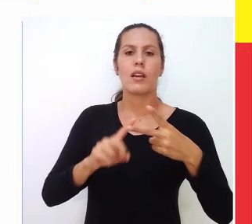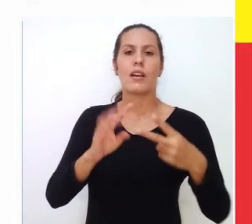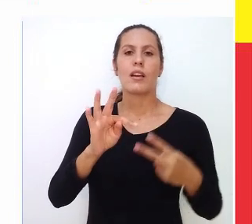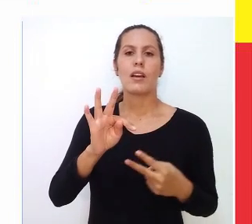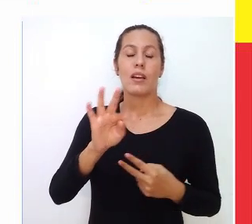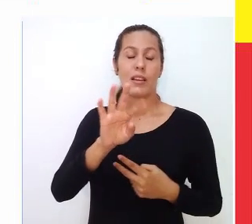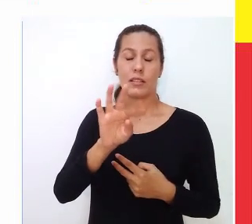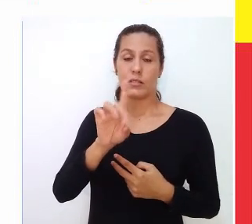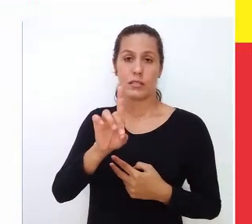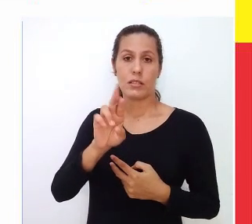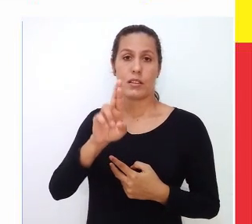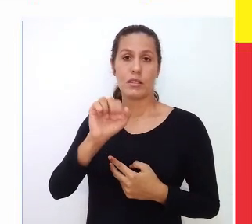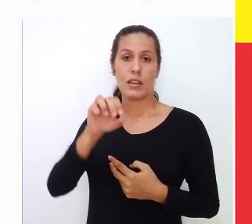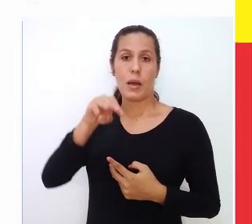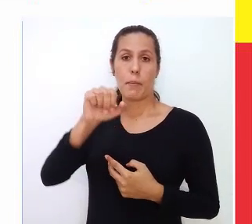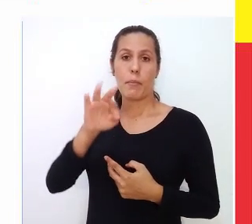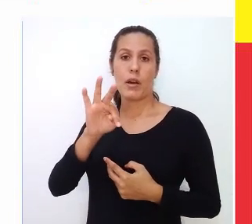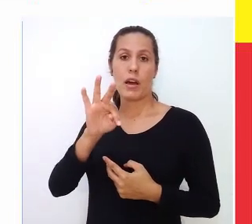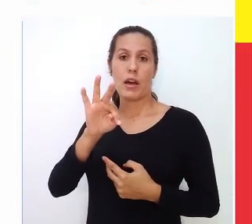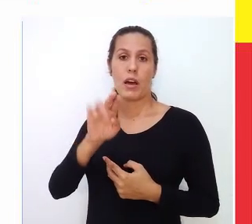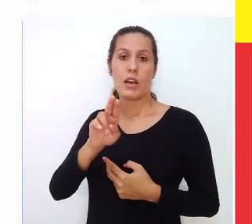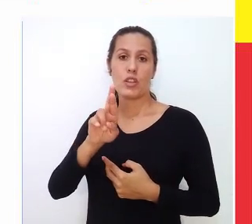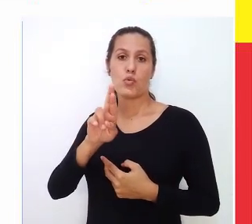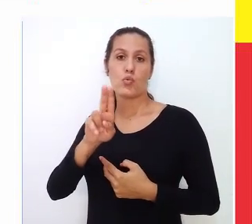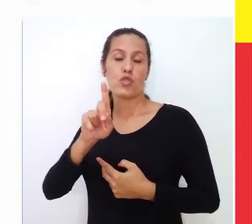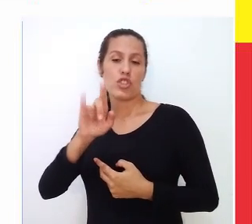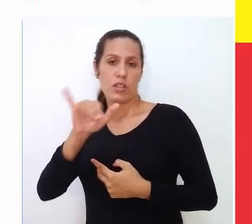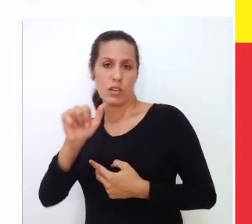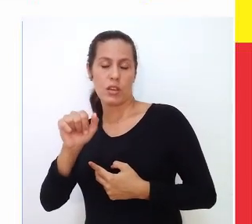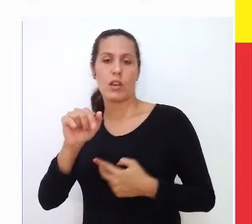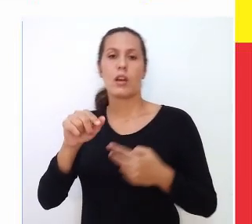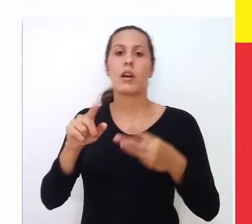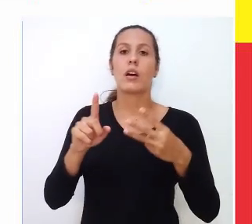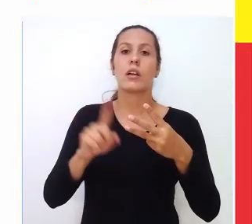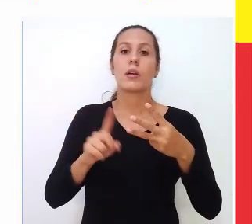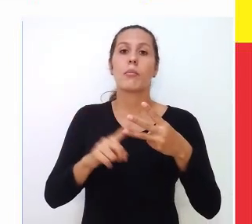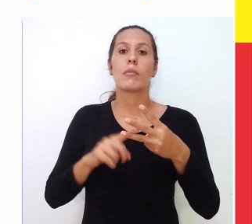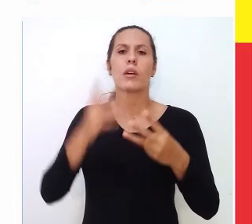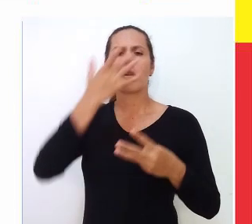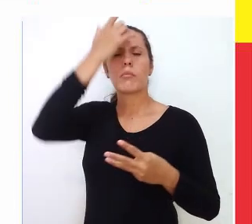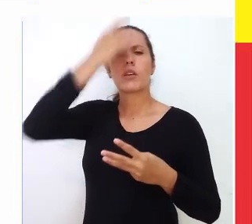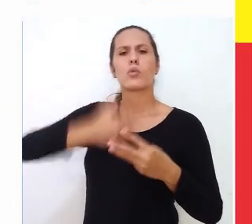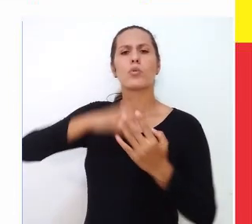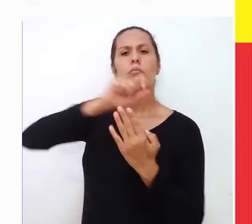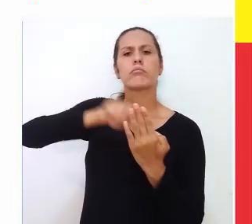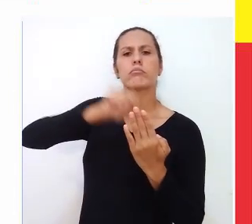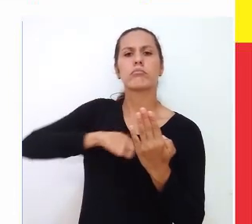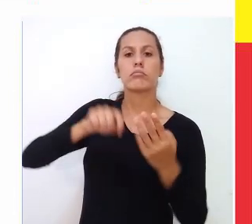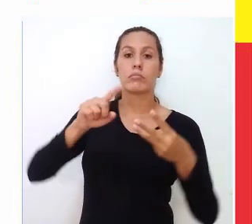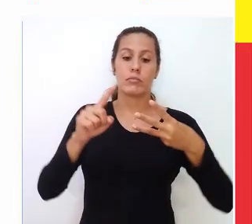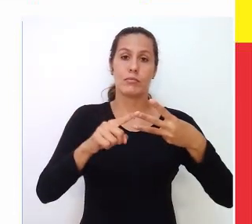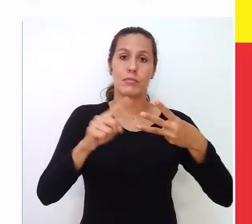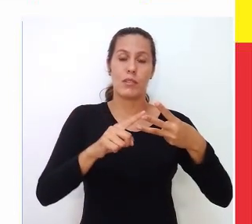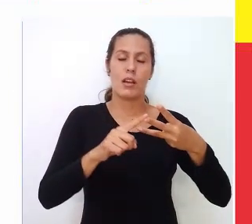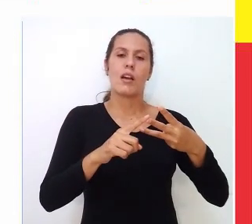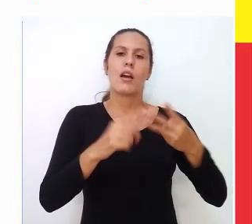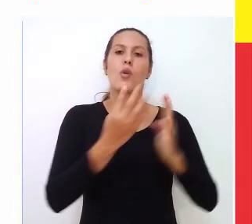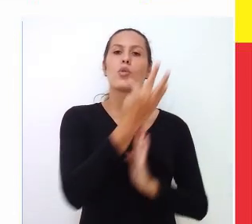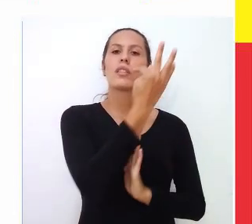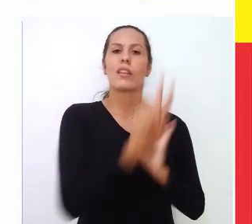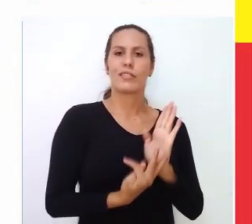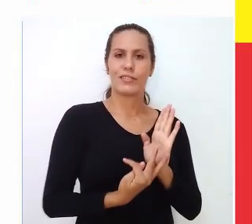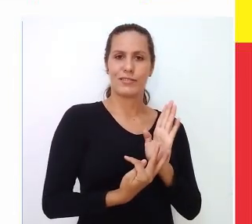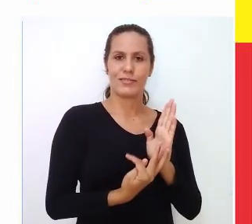texto teatral, e o dramaturgo, que é a pessoa responsável por escrever o texto teatral.